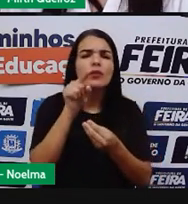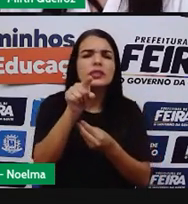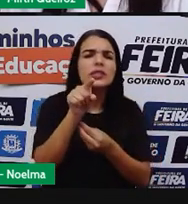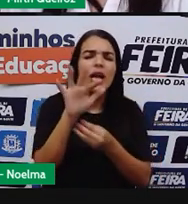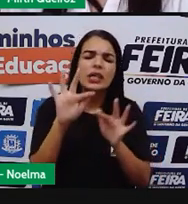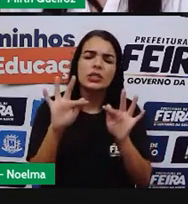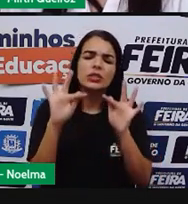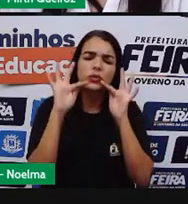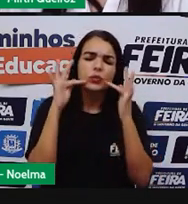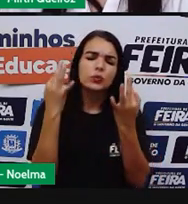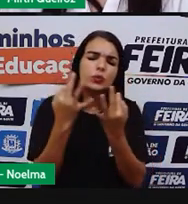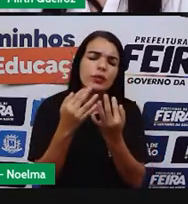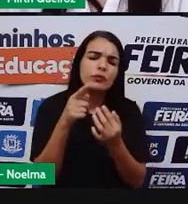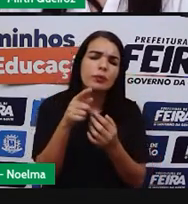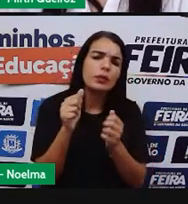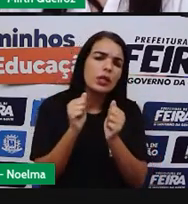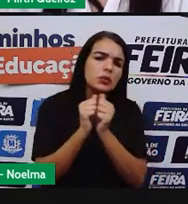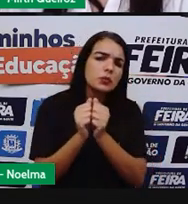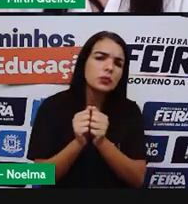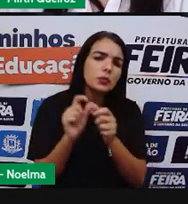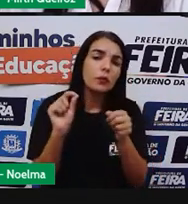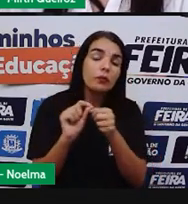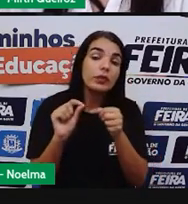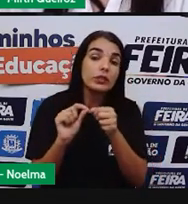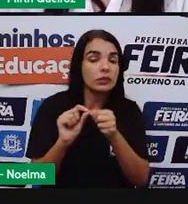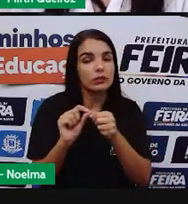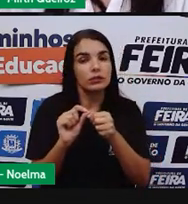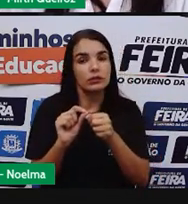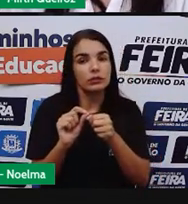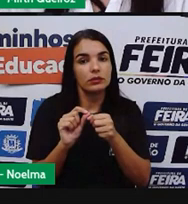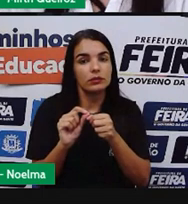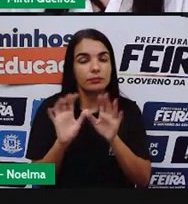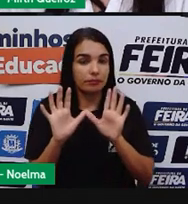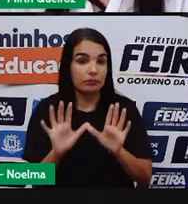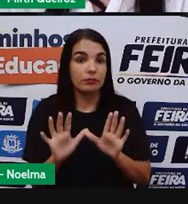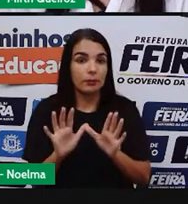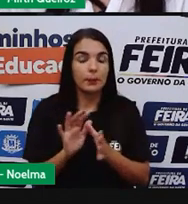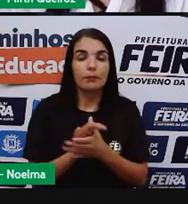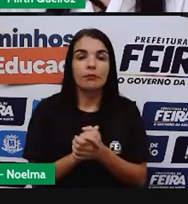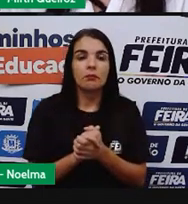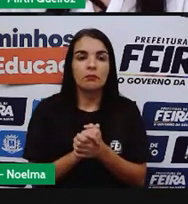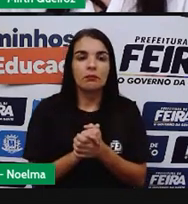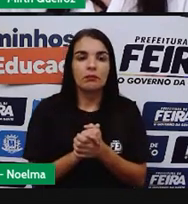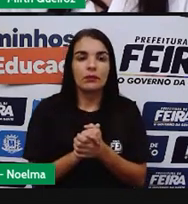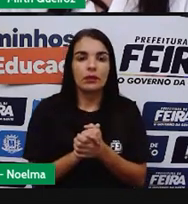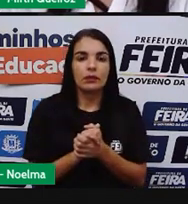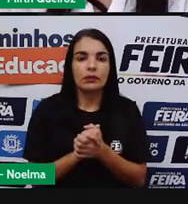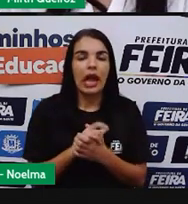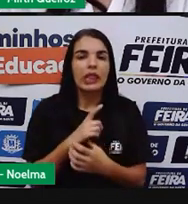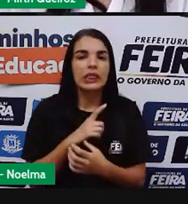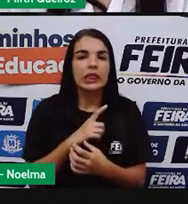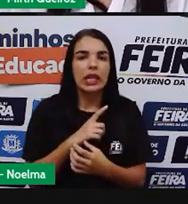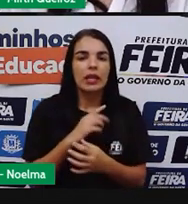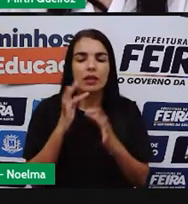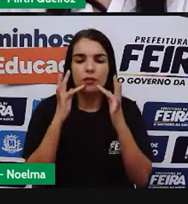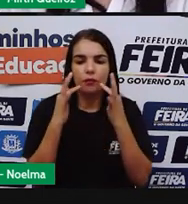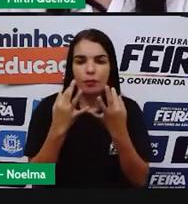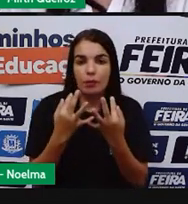Como foi? Assim, tem gente que tem mais de um filho, né?